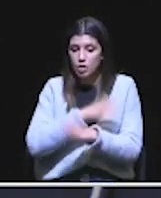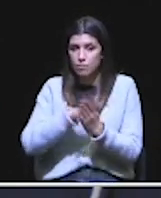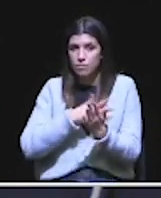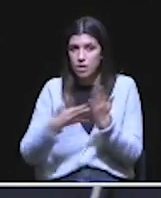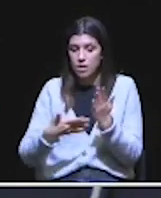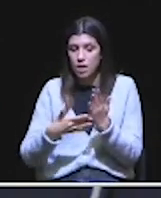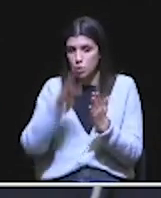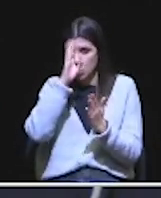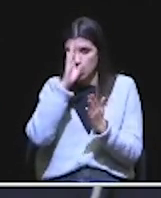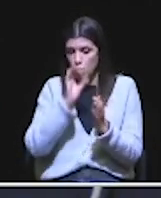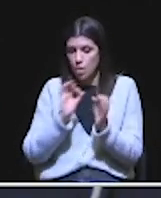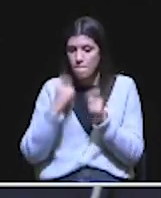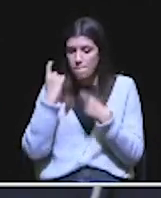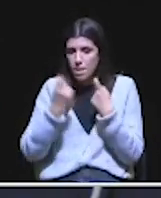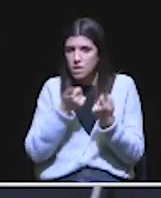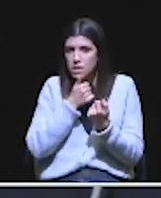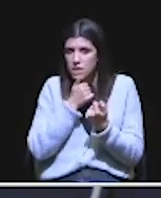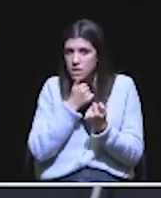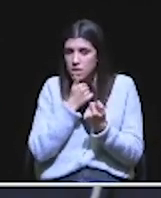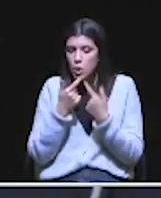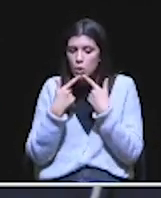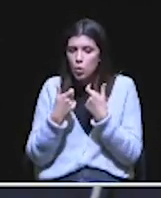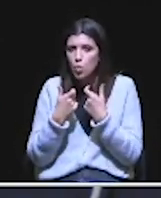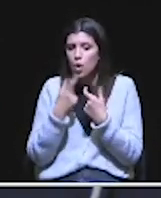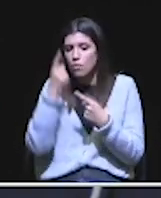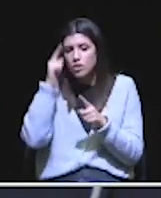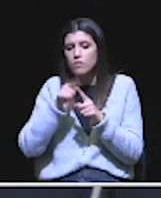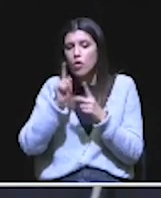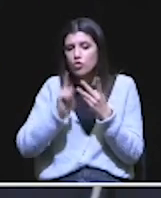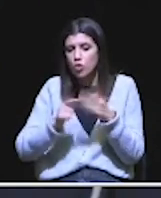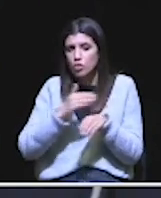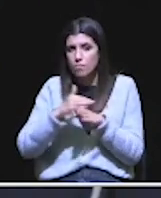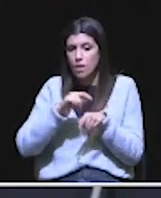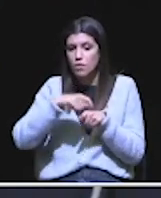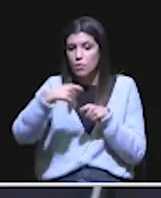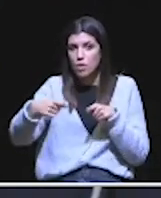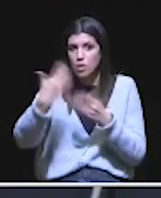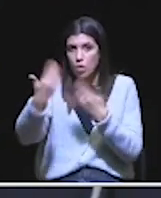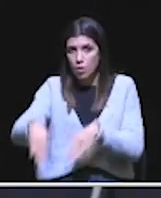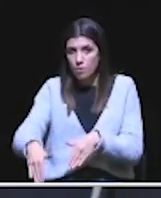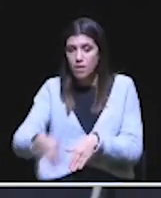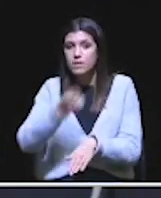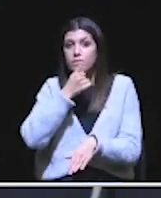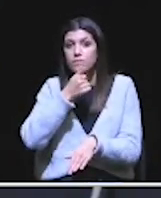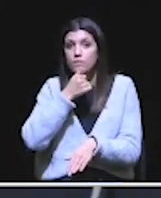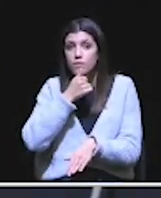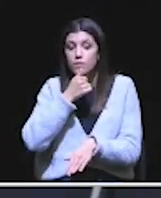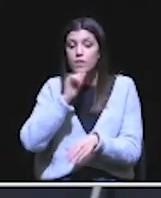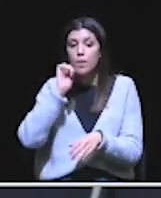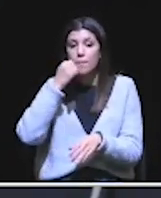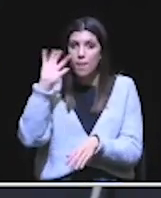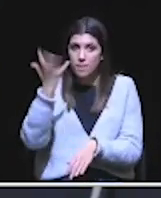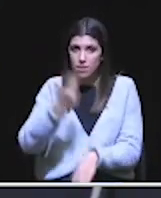grandes investimentos que se pensam, definem-se e apontam os objetivos de médio e longo prazo, definindo os requisitos e, claro, os impactos